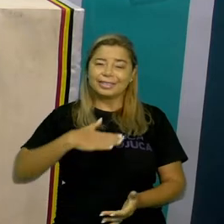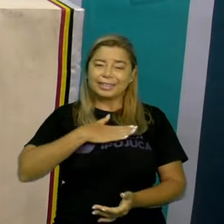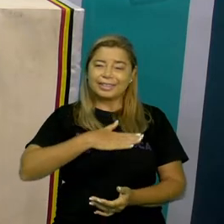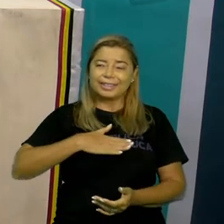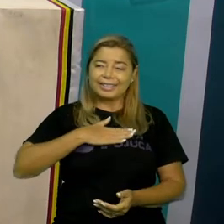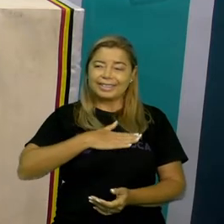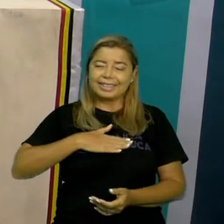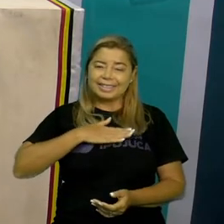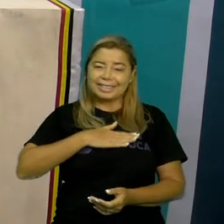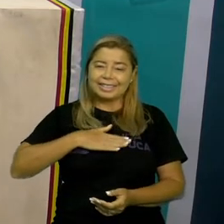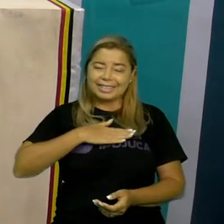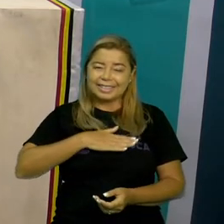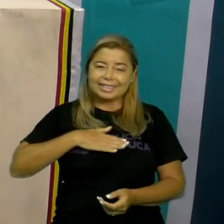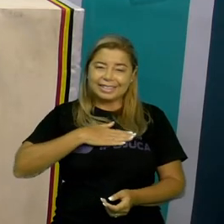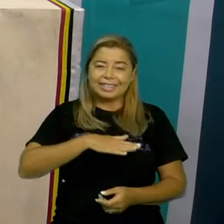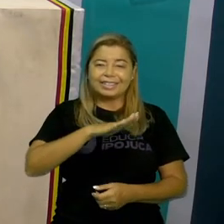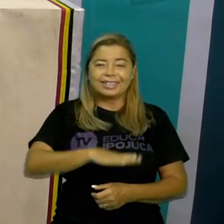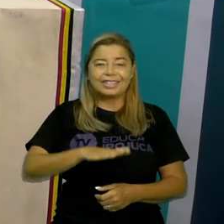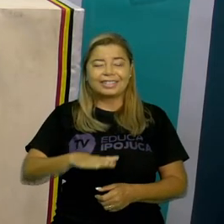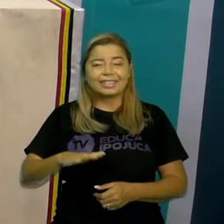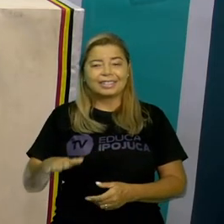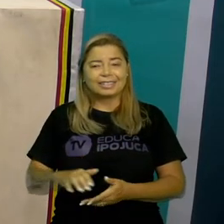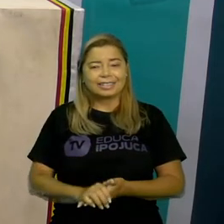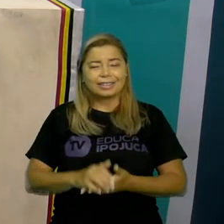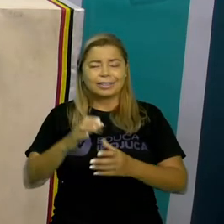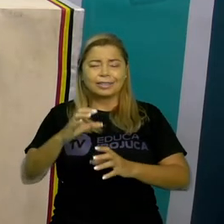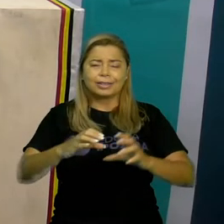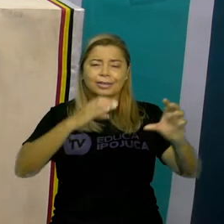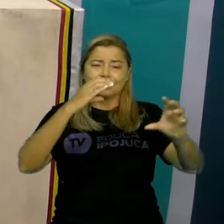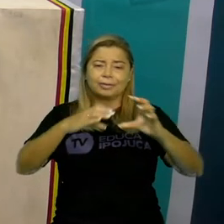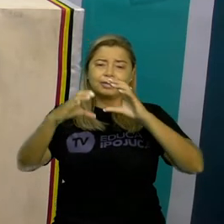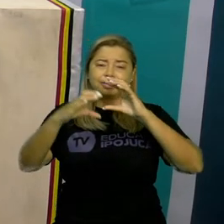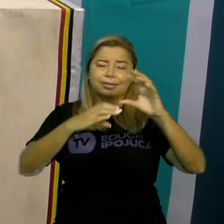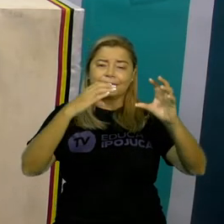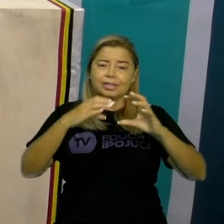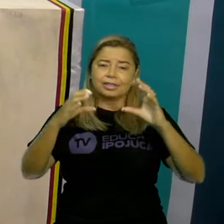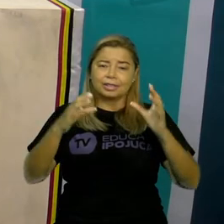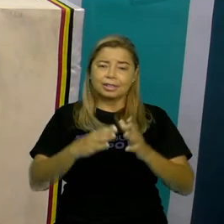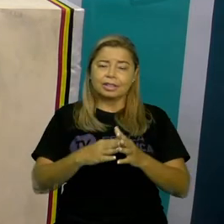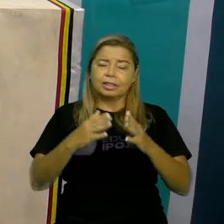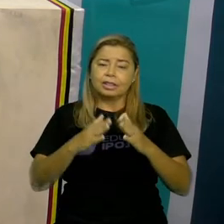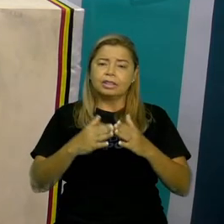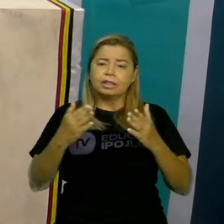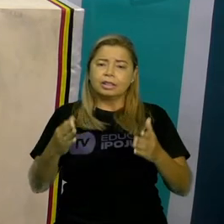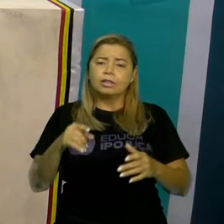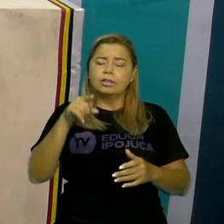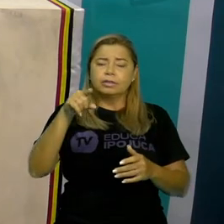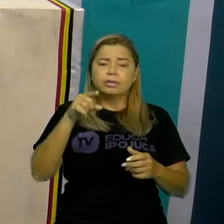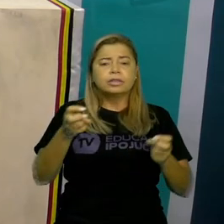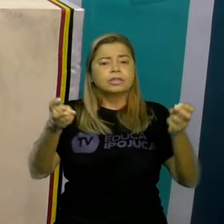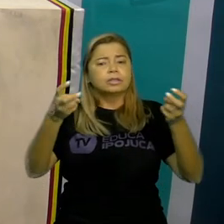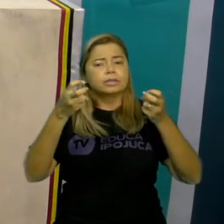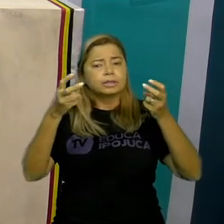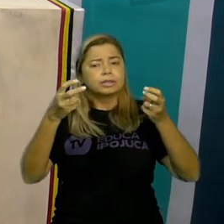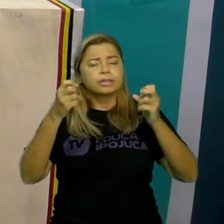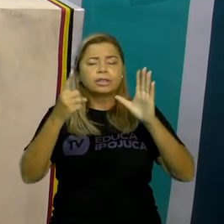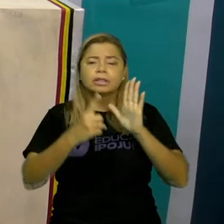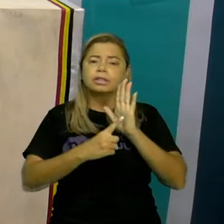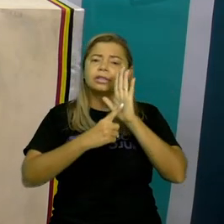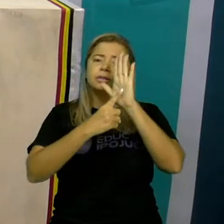Gostaram, meus amores, da musiquinha? Vocês viram que eles se apresentaram com